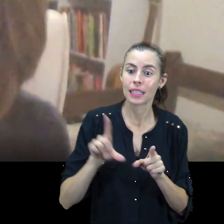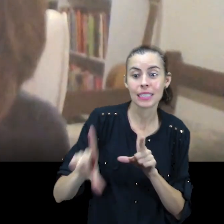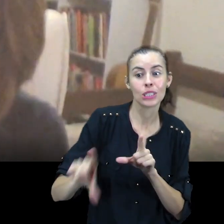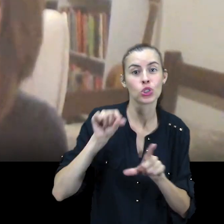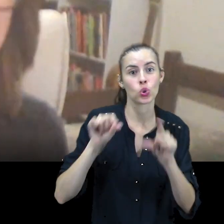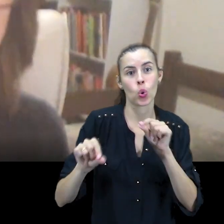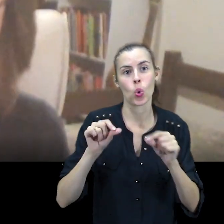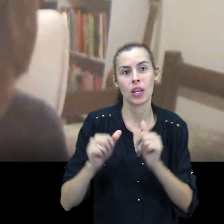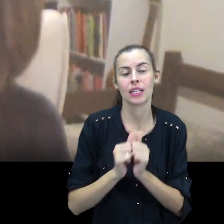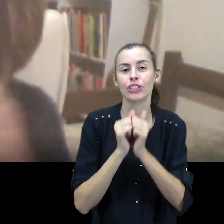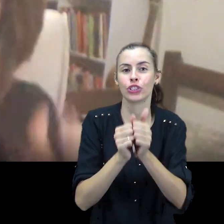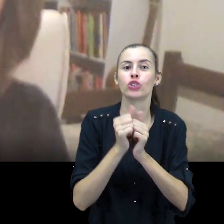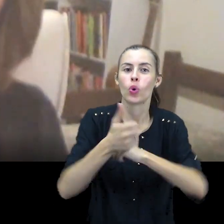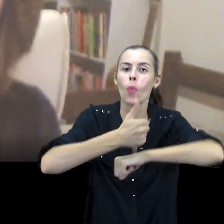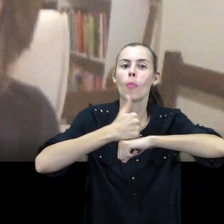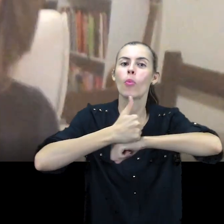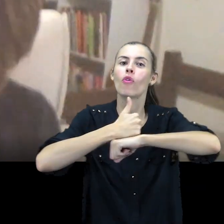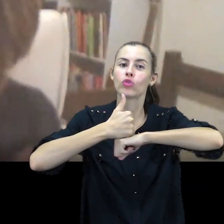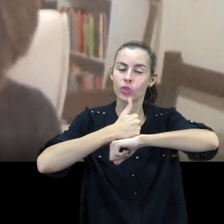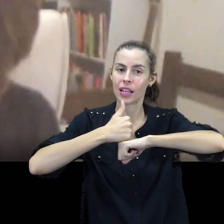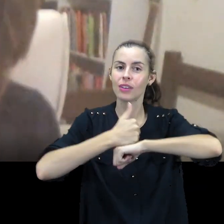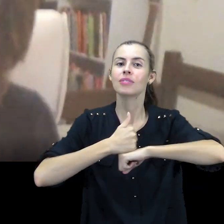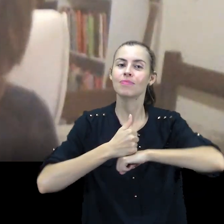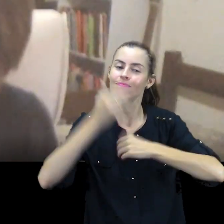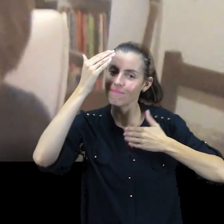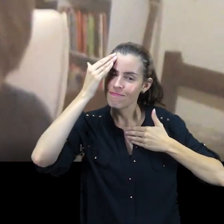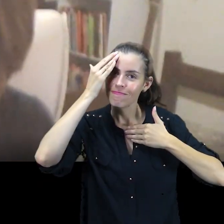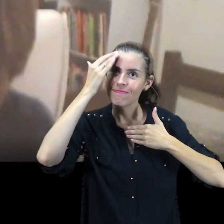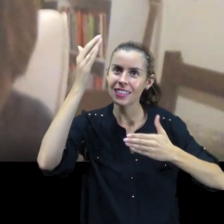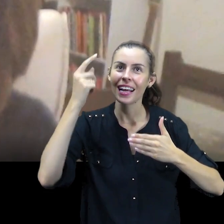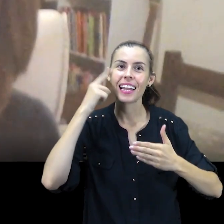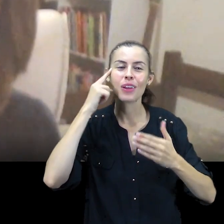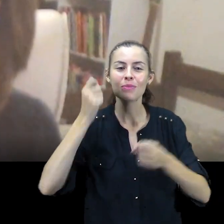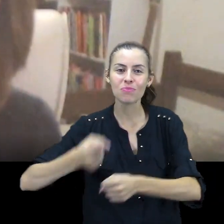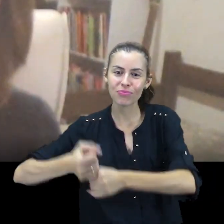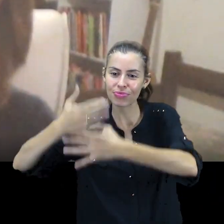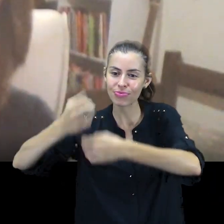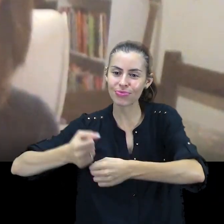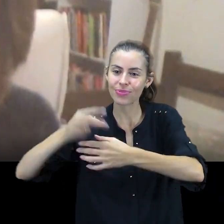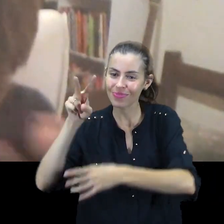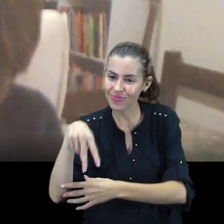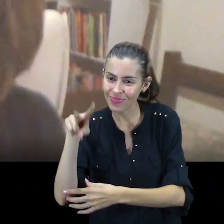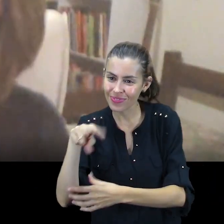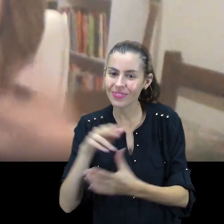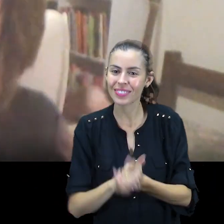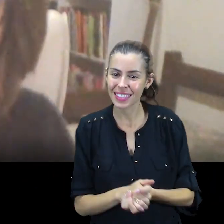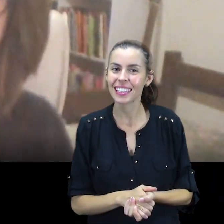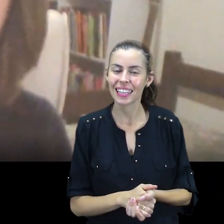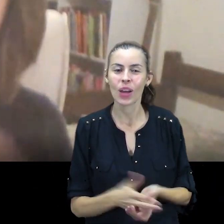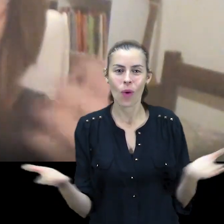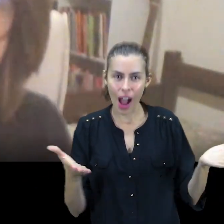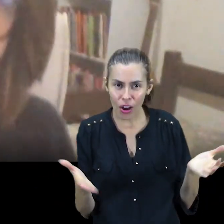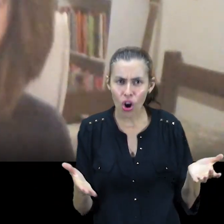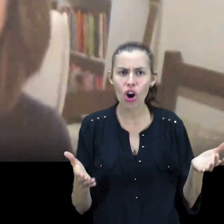os comentários e a gente vai fazer circular, viu, Carolina, e todos e todas que estão participando, para que essa gravação